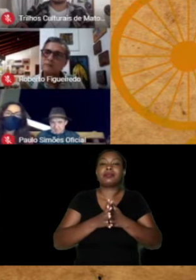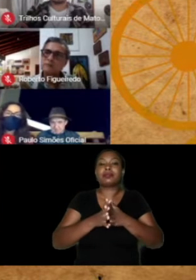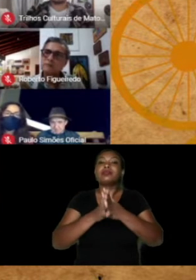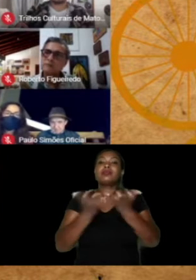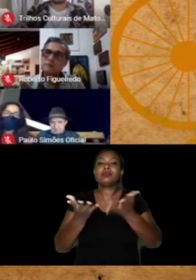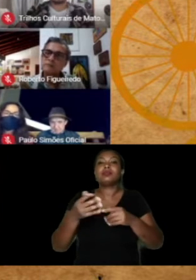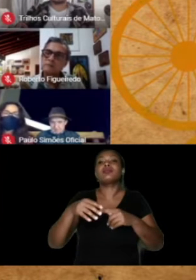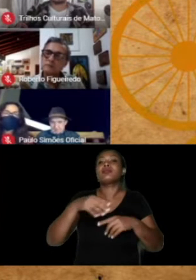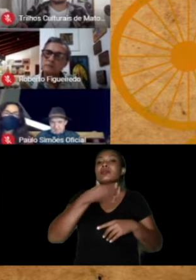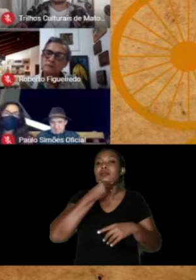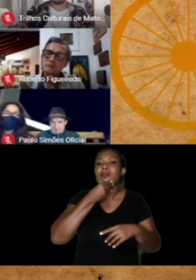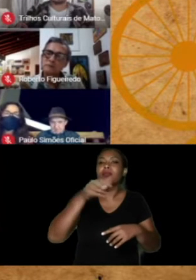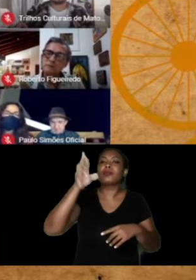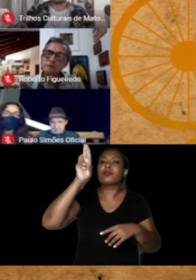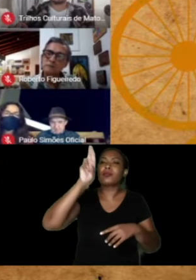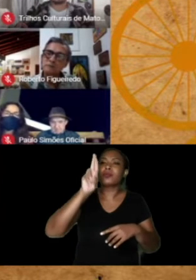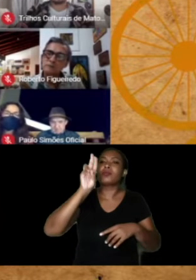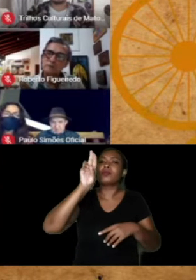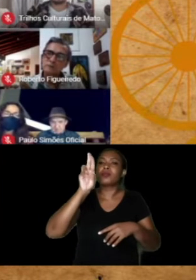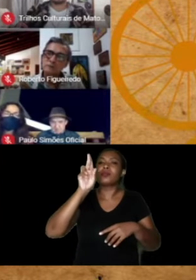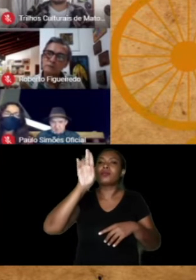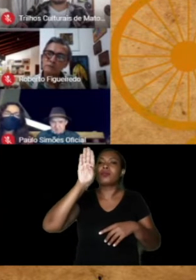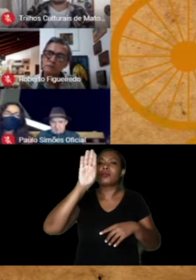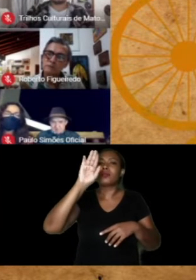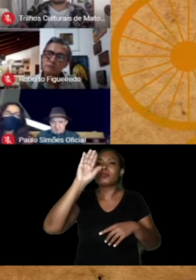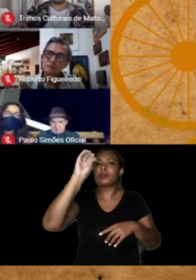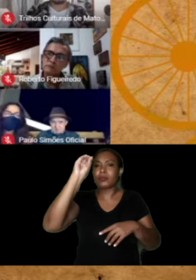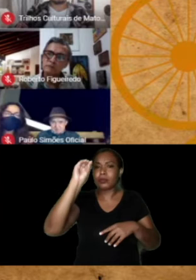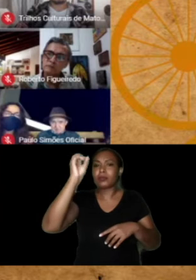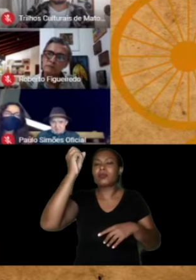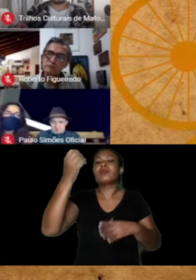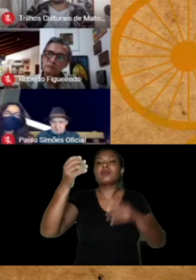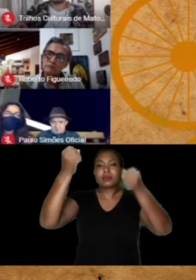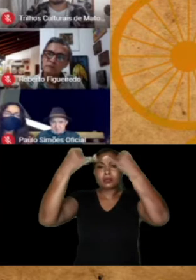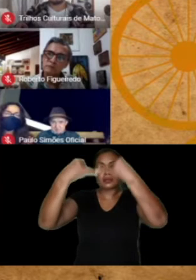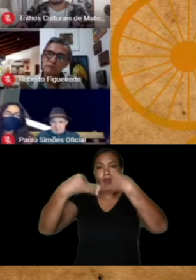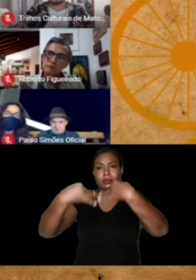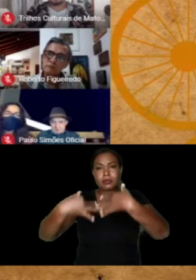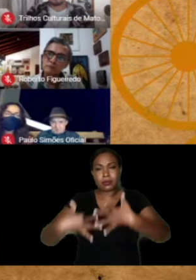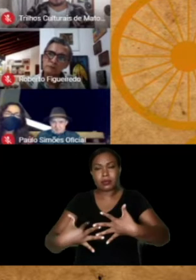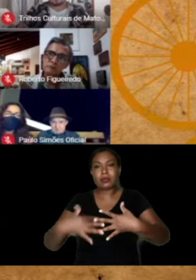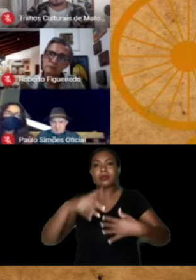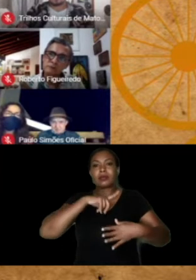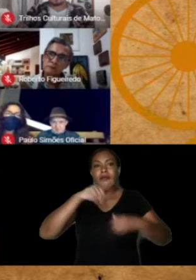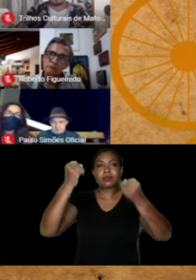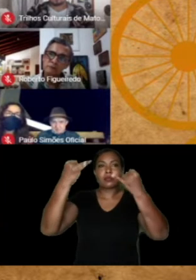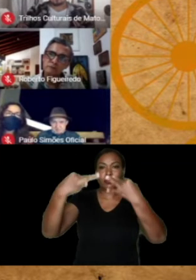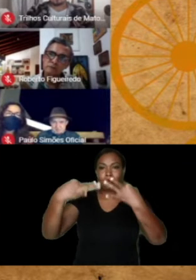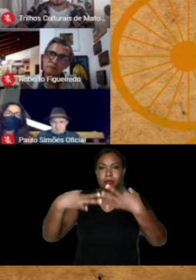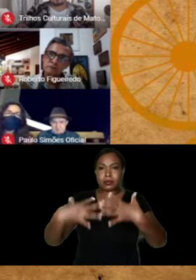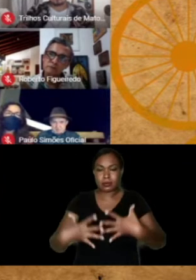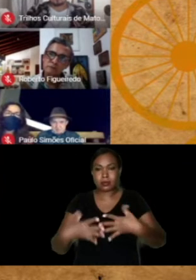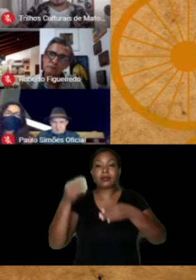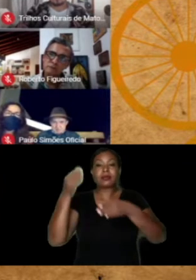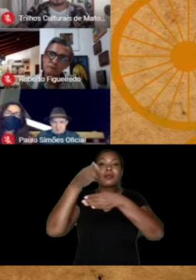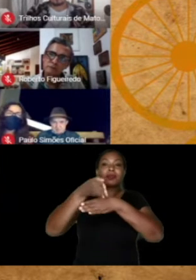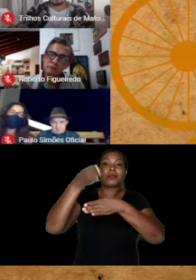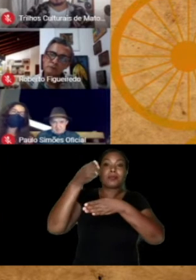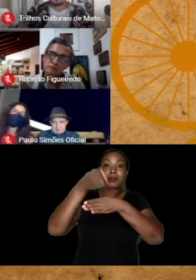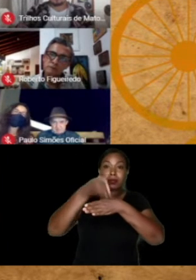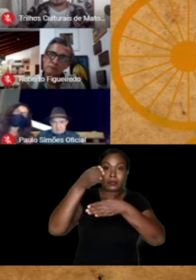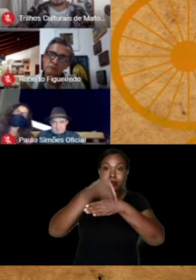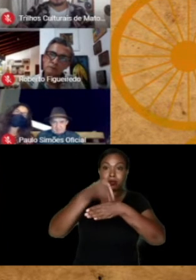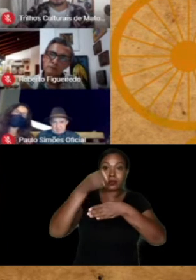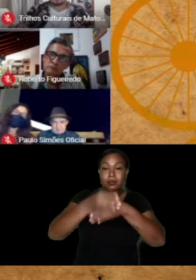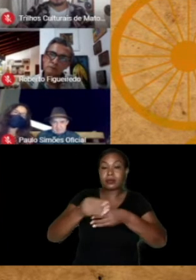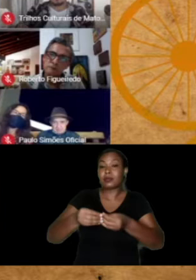de uma maneira assim muito apropriada quando ele diz que a participação sem a redistribuição